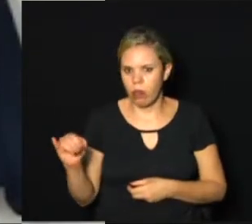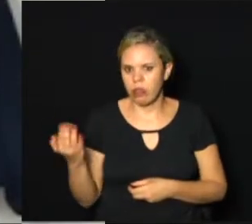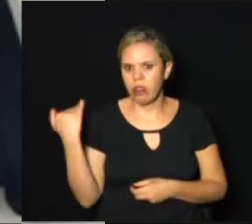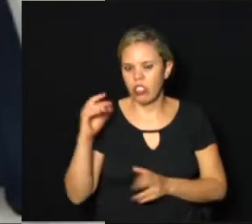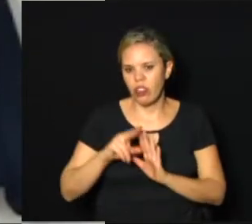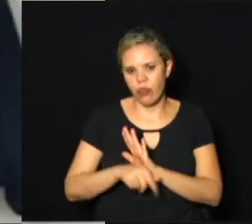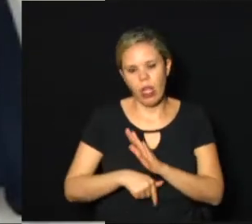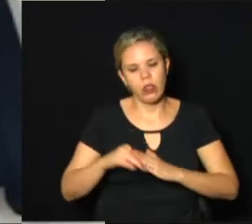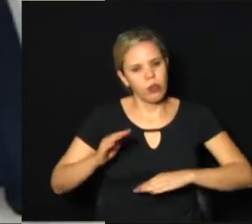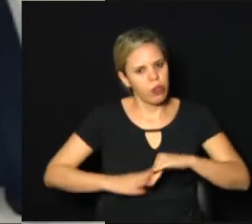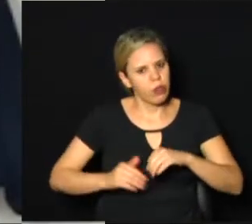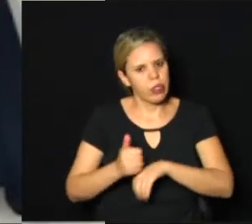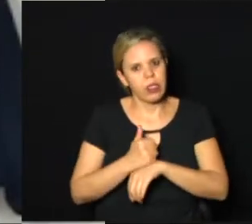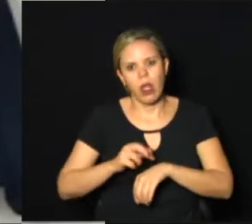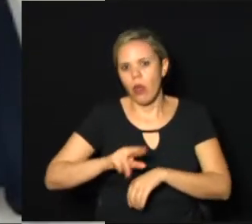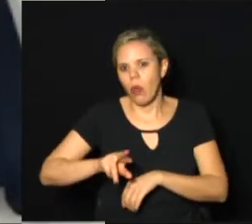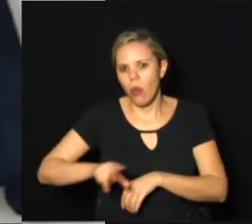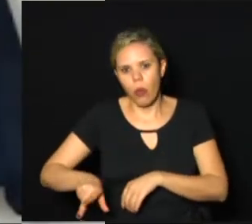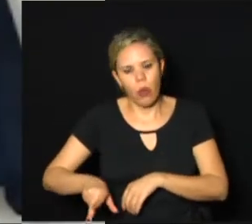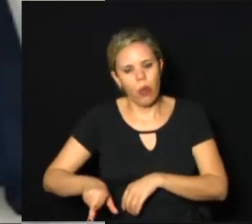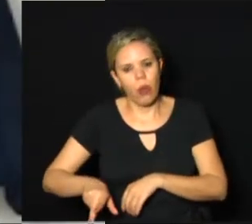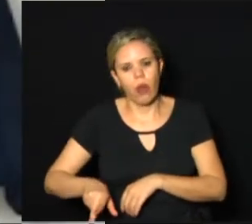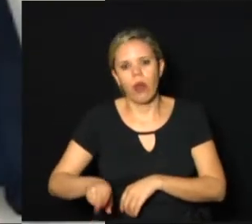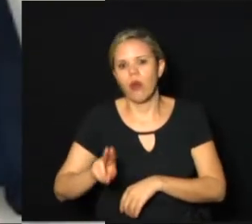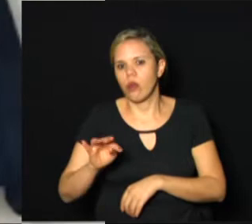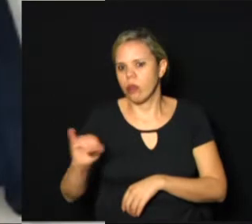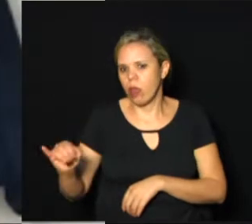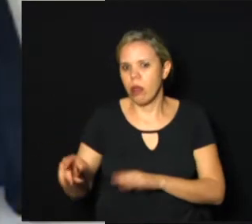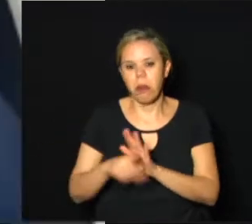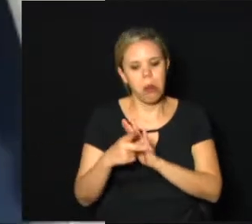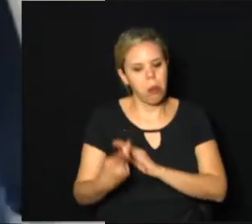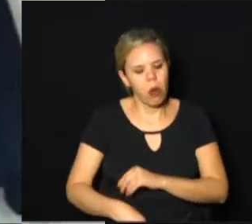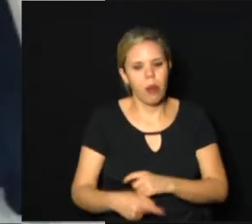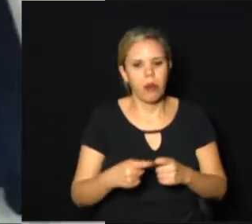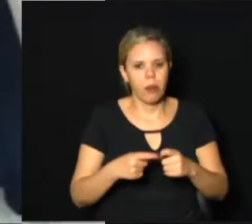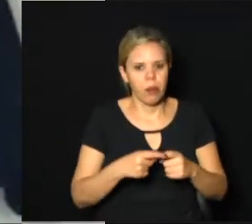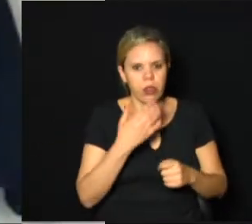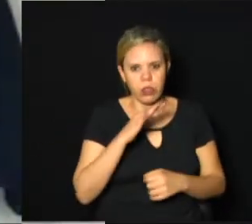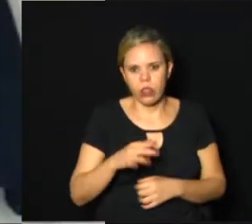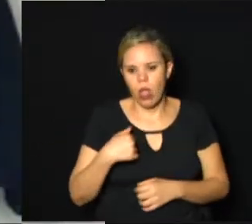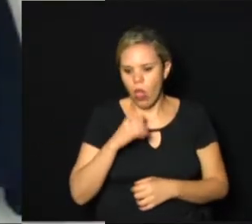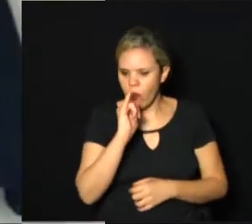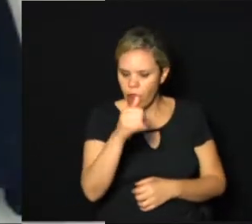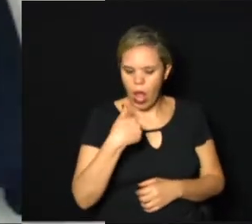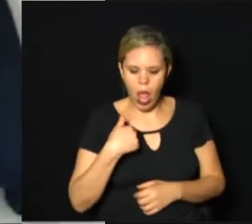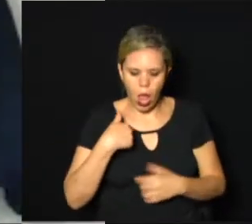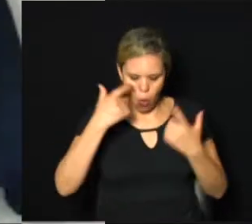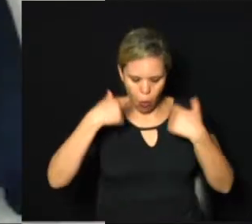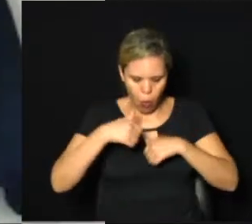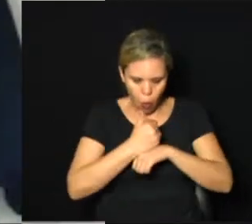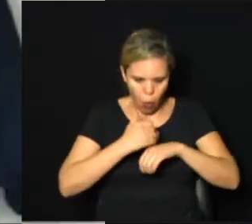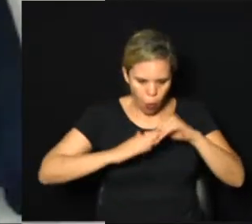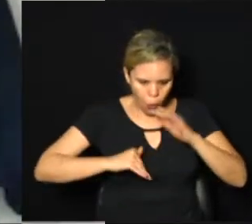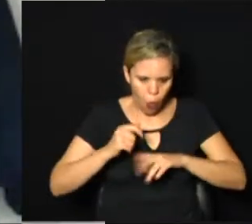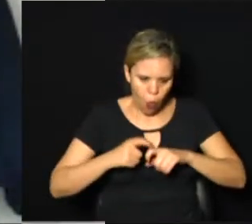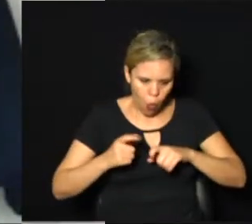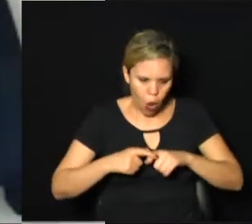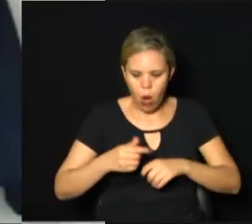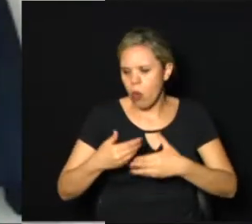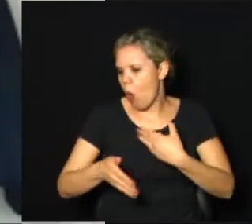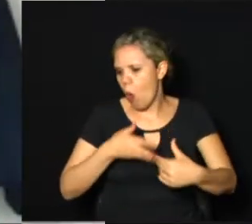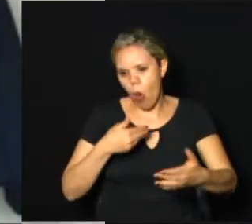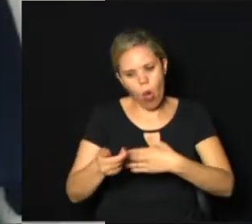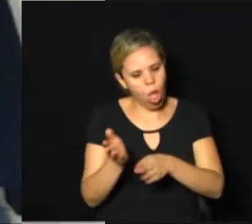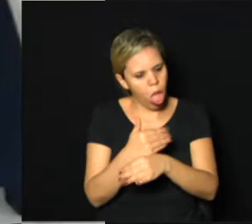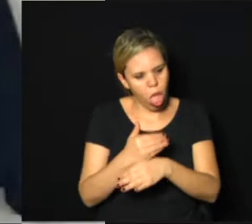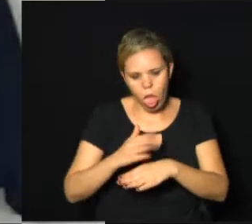tinha vários profissionais que não eram intensivistas pediátricos. Eu sou médico, falo contigo com tranquilidade, que não é qualquer